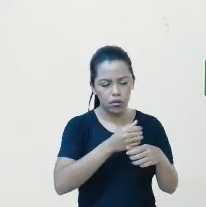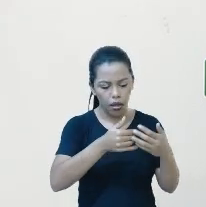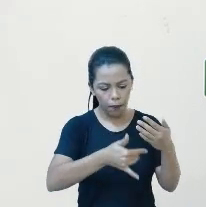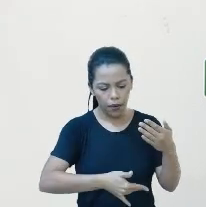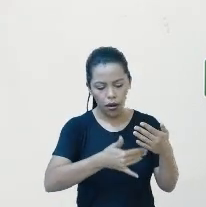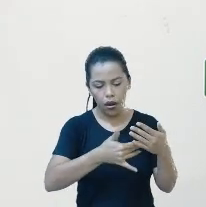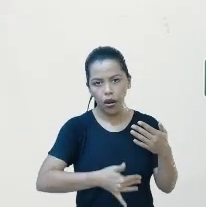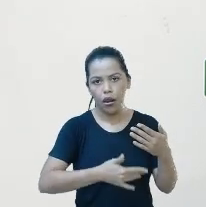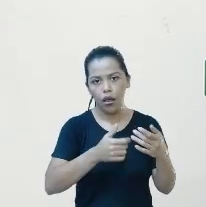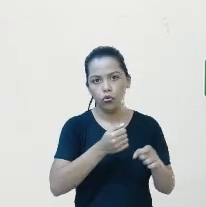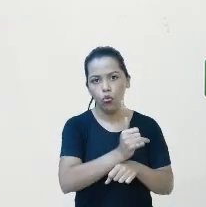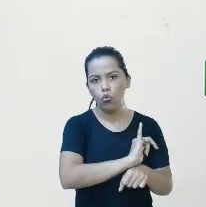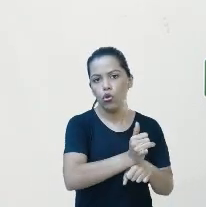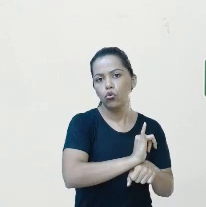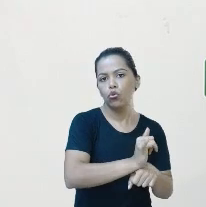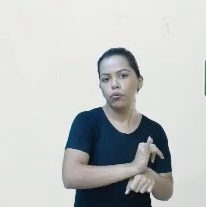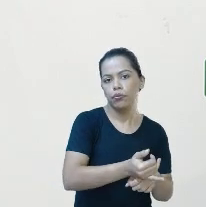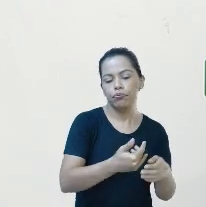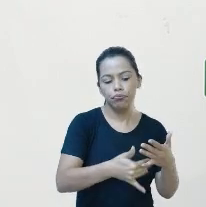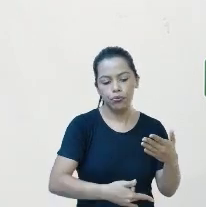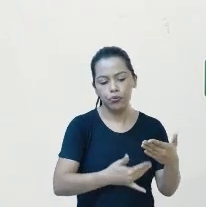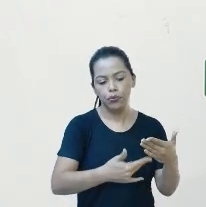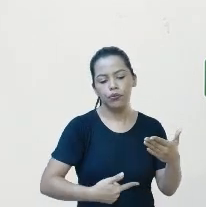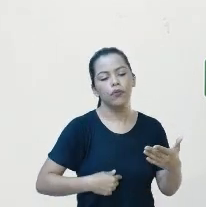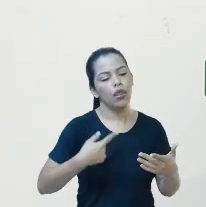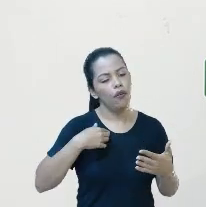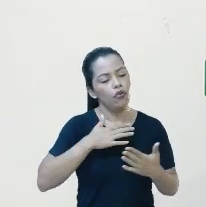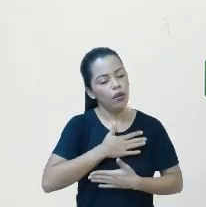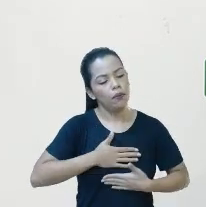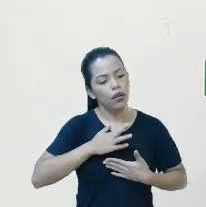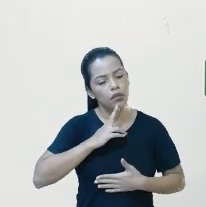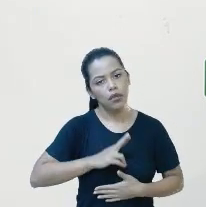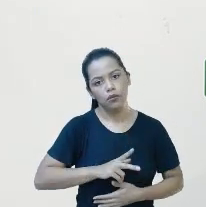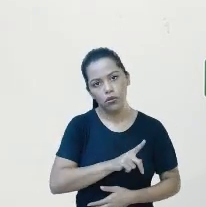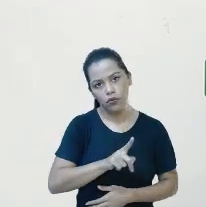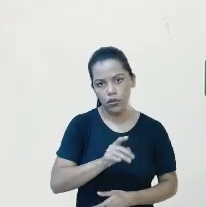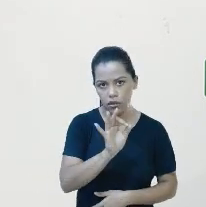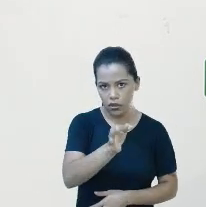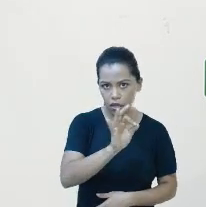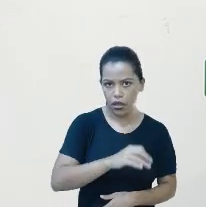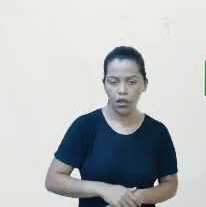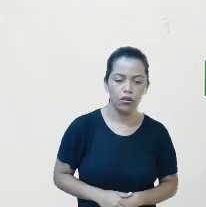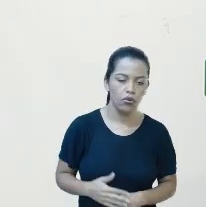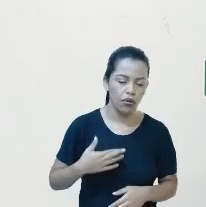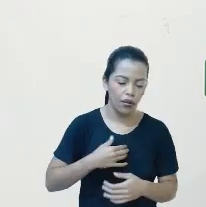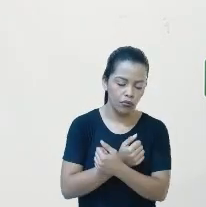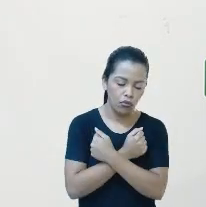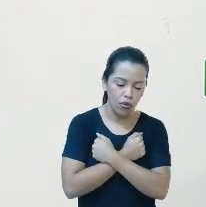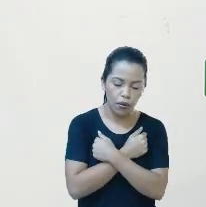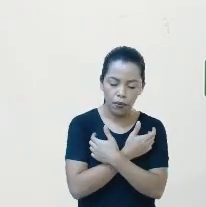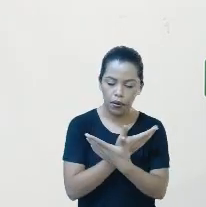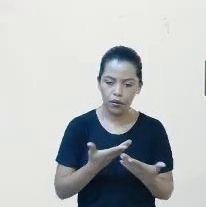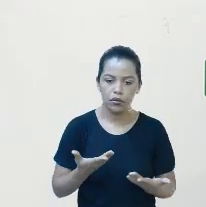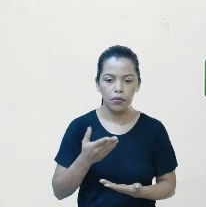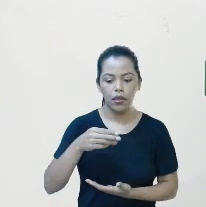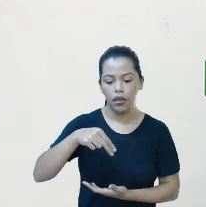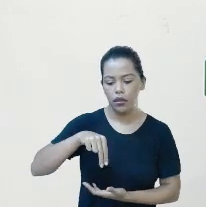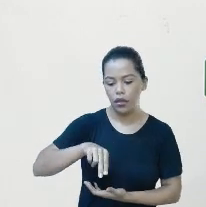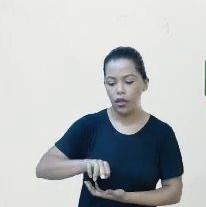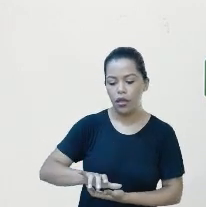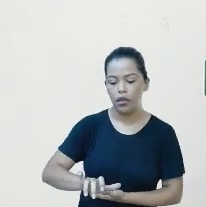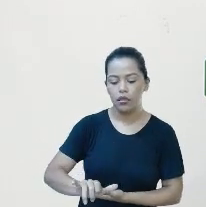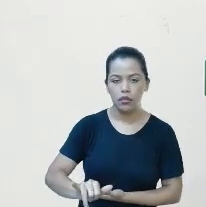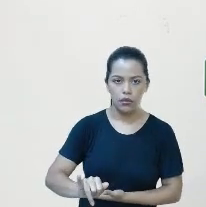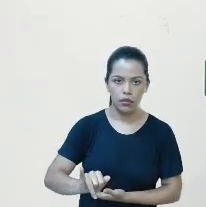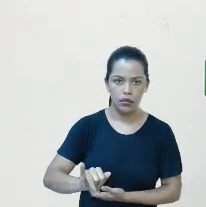tua pergunta, que eu vou ter o maior prazer de responder. Quero mandar aqui um forte abraço para Nancy, a aluna da Escola